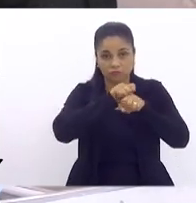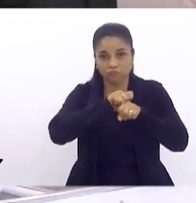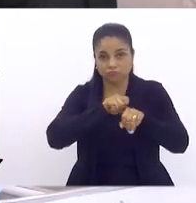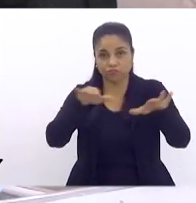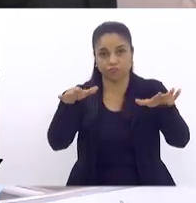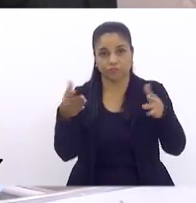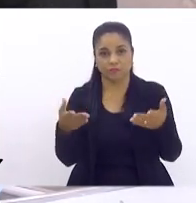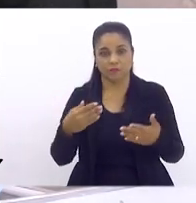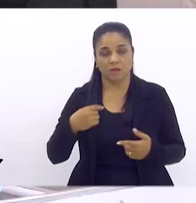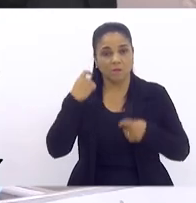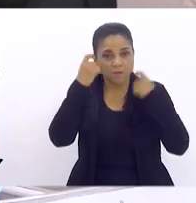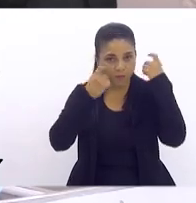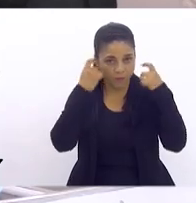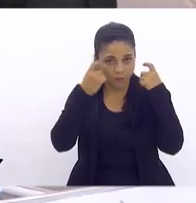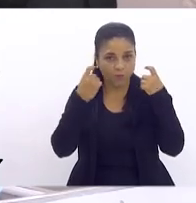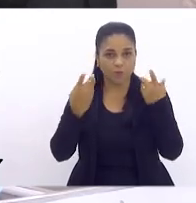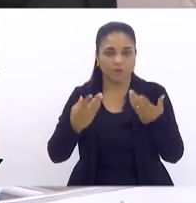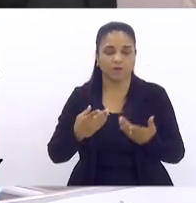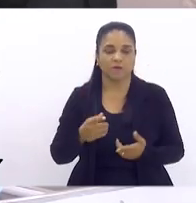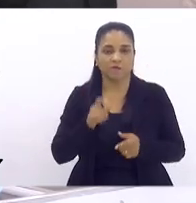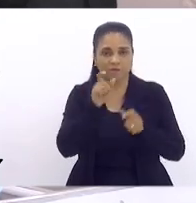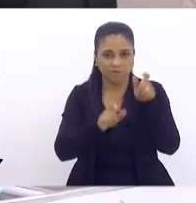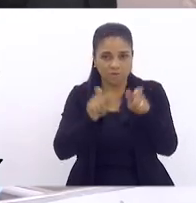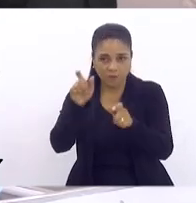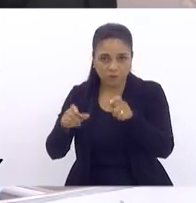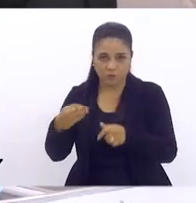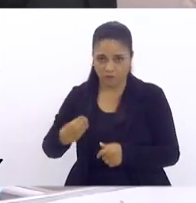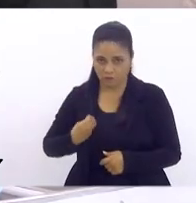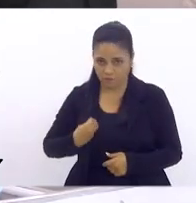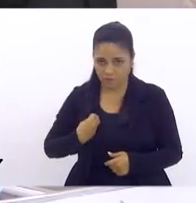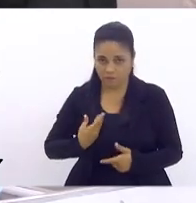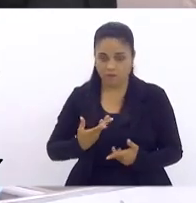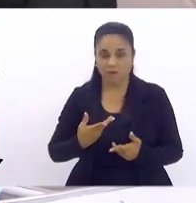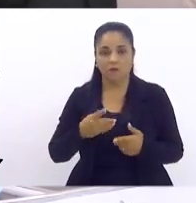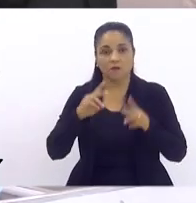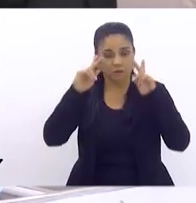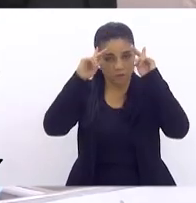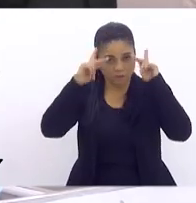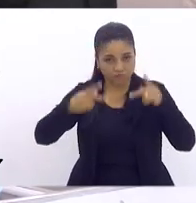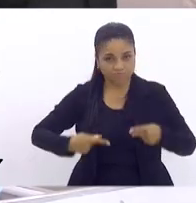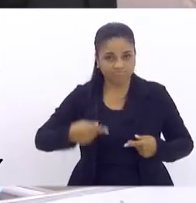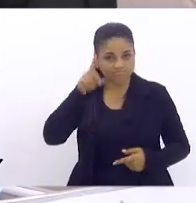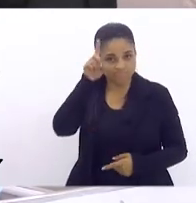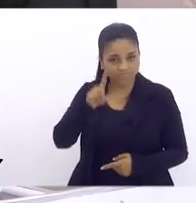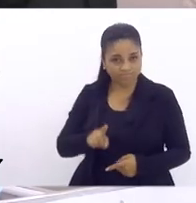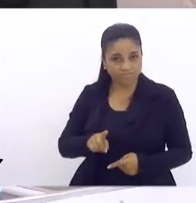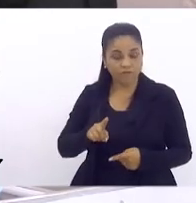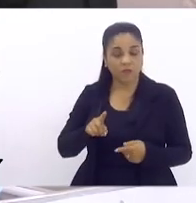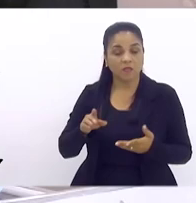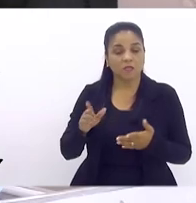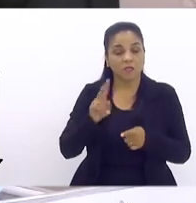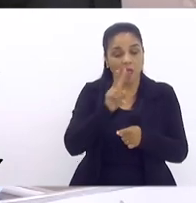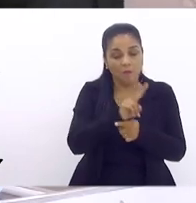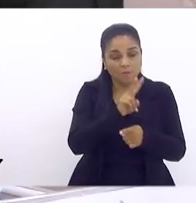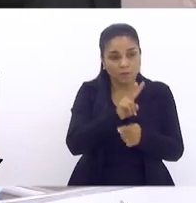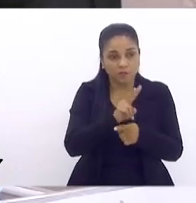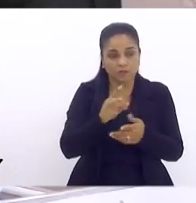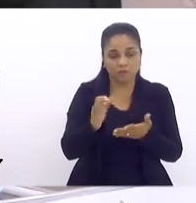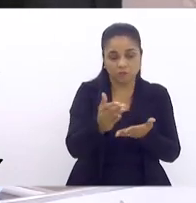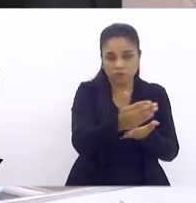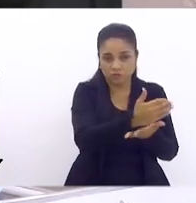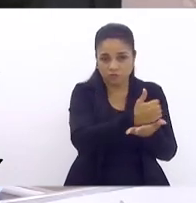mais a gente vai precisar debater aqui nessa casa a violação de direitos humanos e civil e a proteção de dados com isso